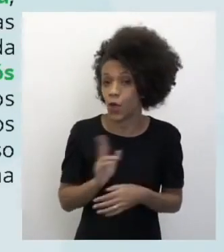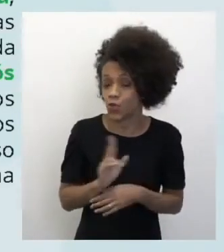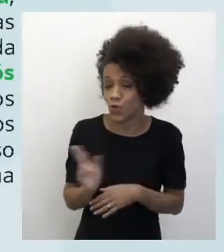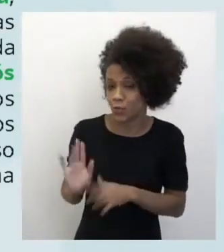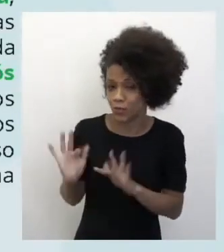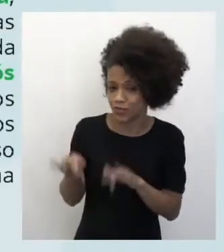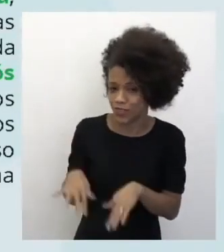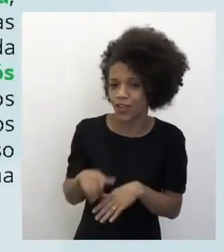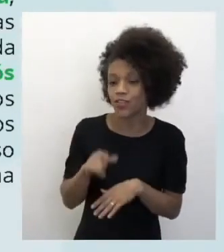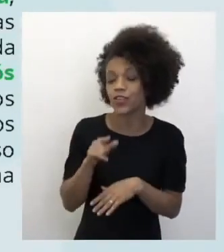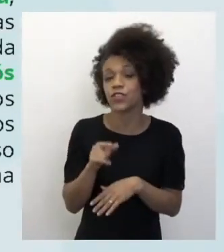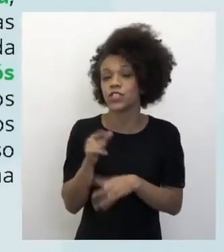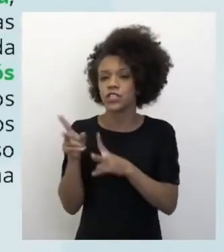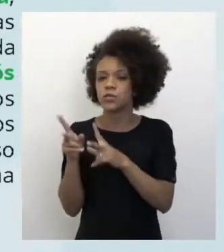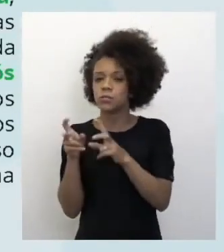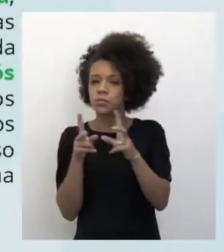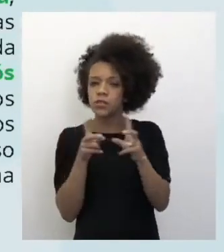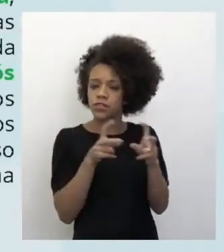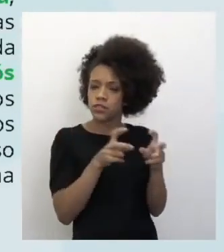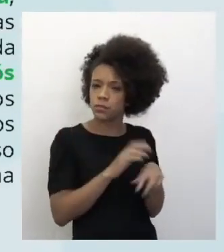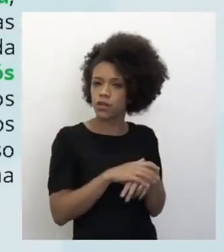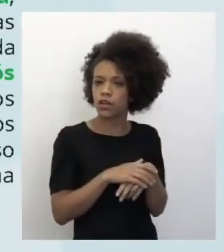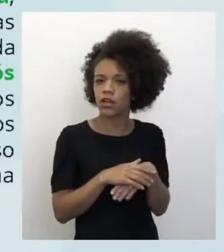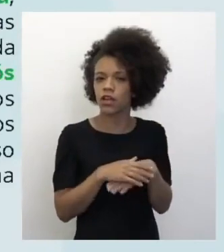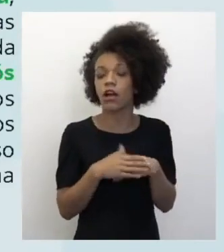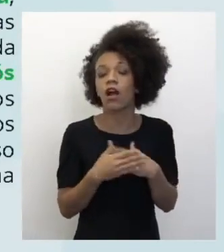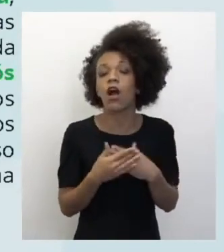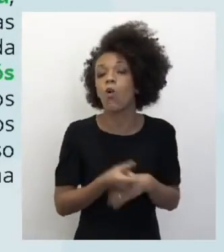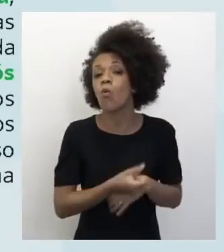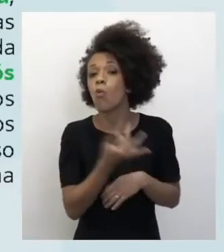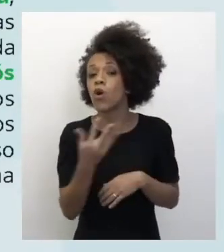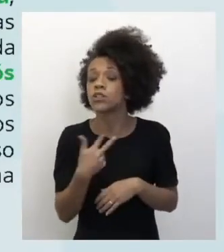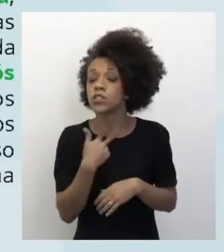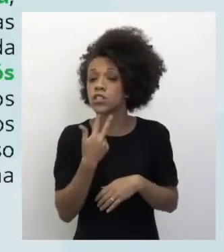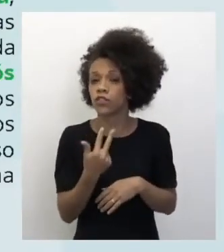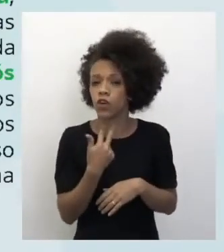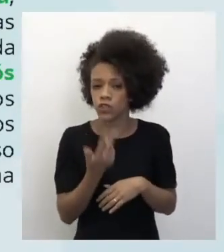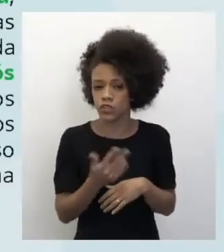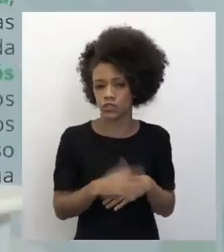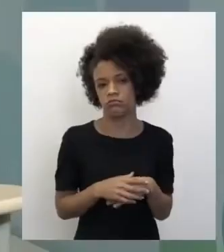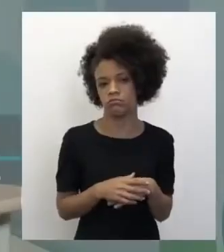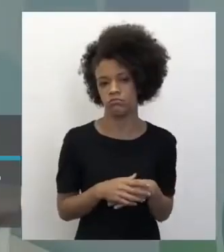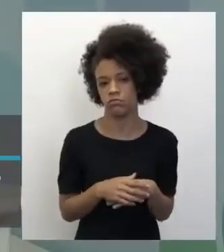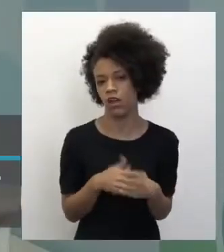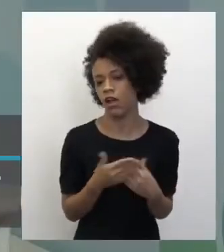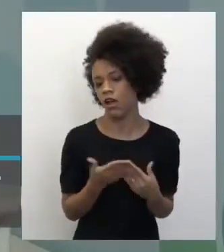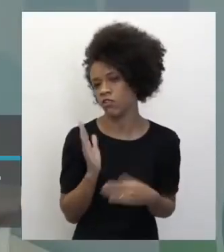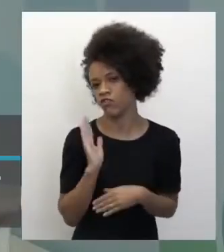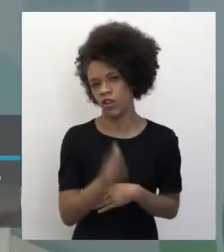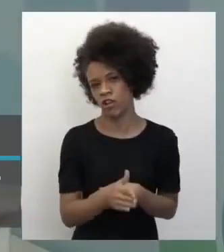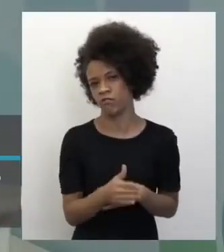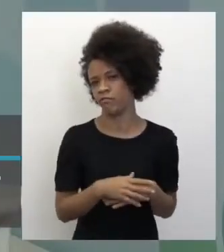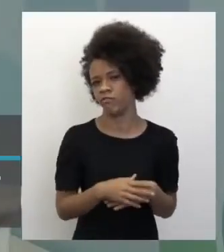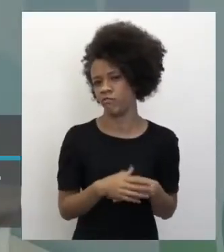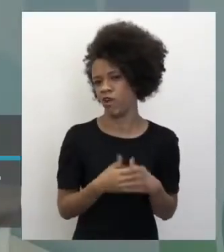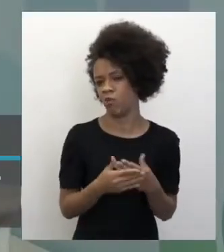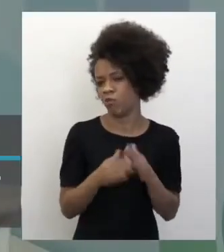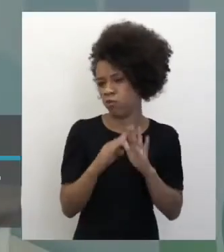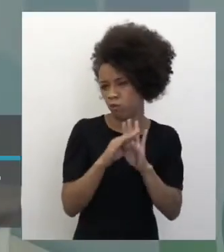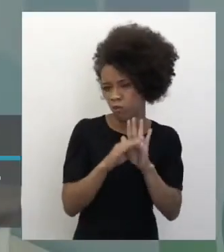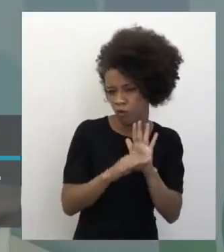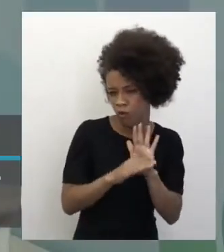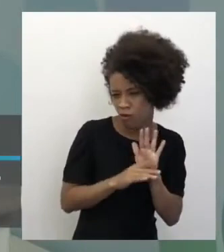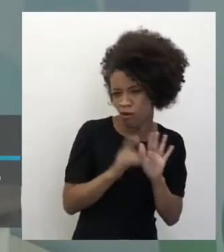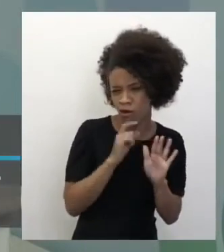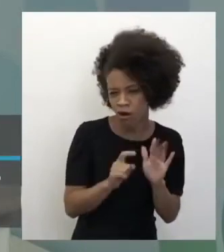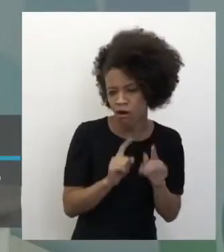final, e vocês vão observar aí quantas vozes tem. Essas vozes não estão diretamente nos trechos em verde,